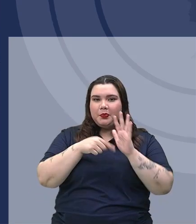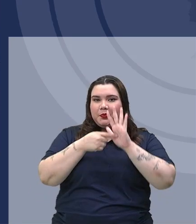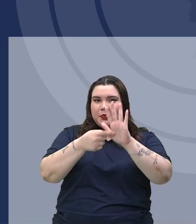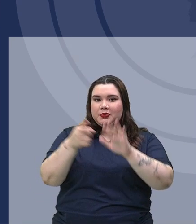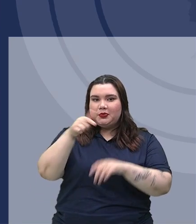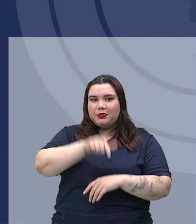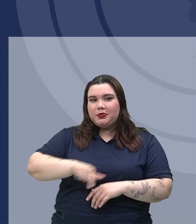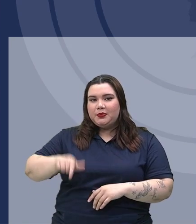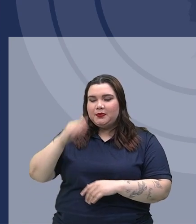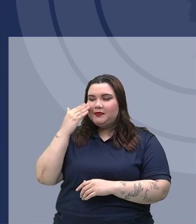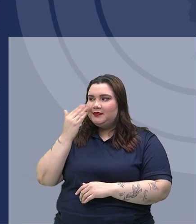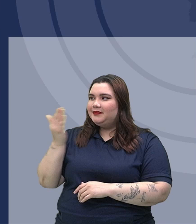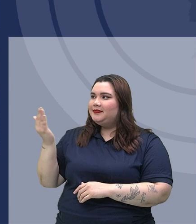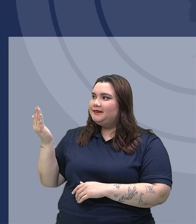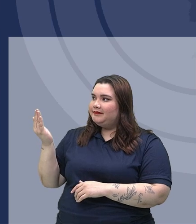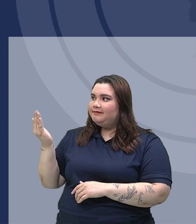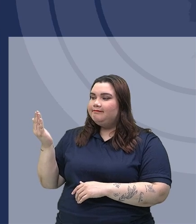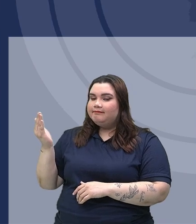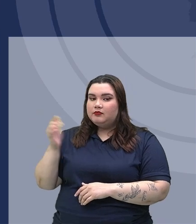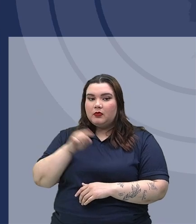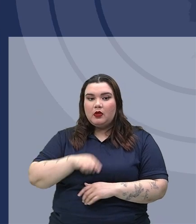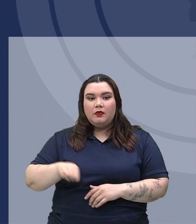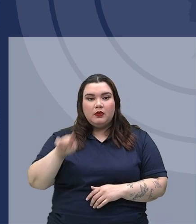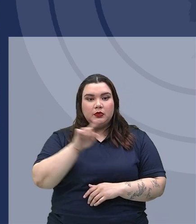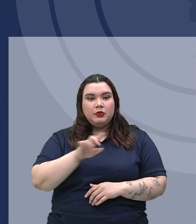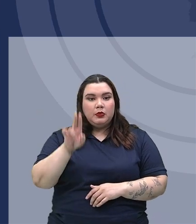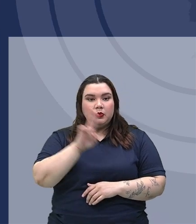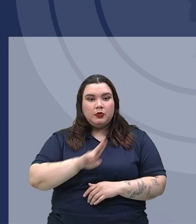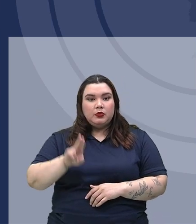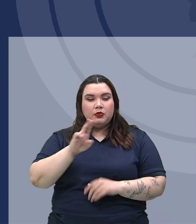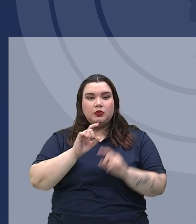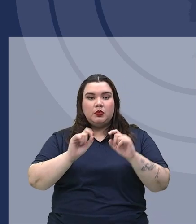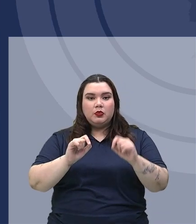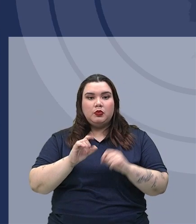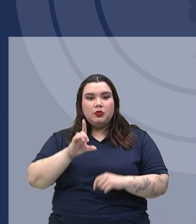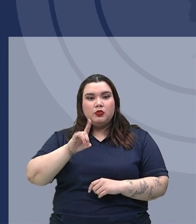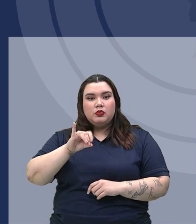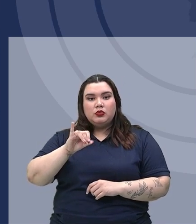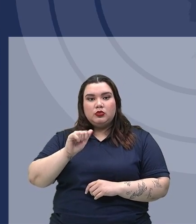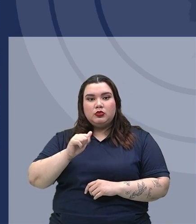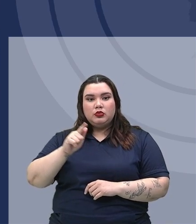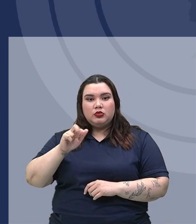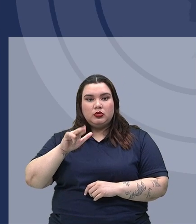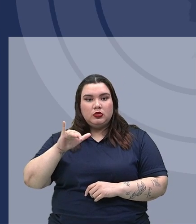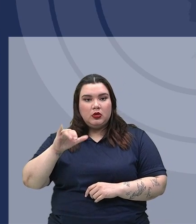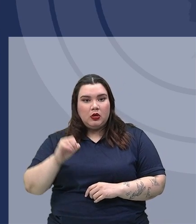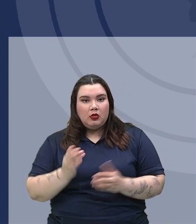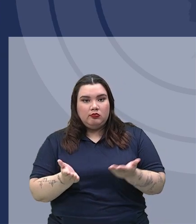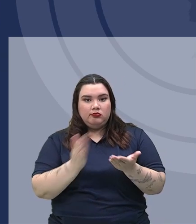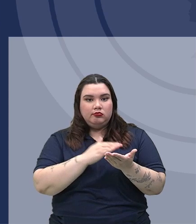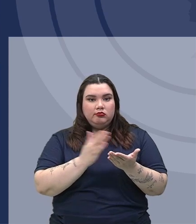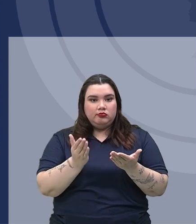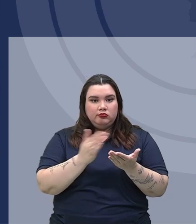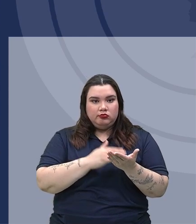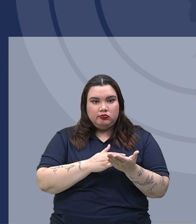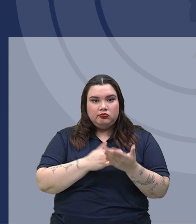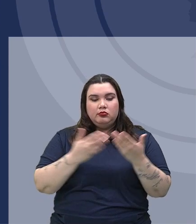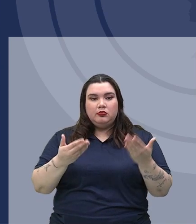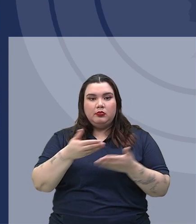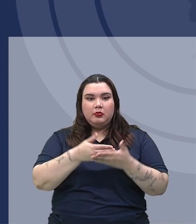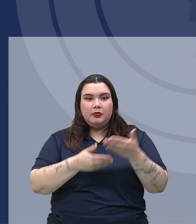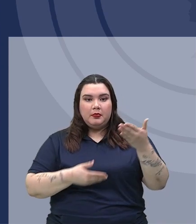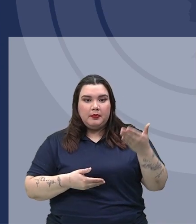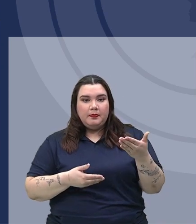né? Olha só, para vocês preencherem o diário físico, E o digital também, né, como a professora Socorro